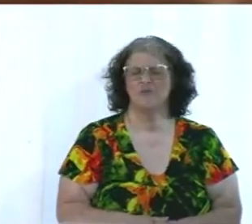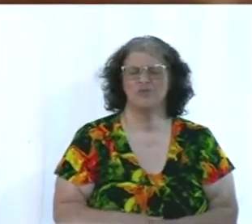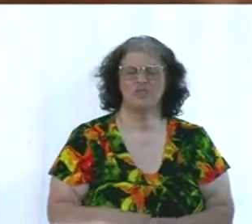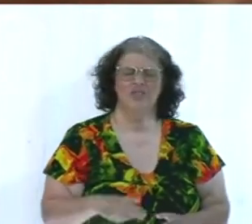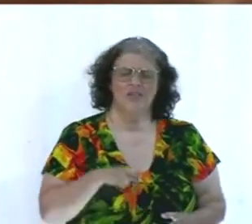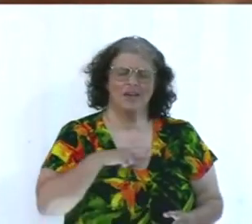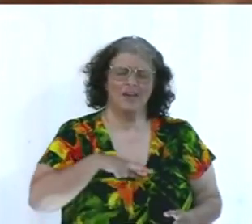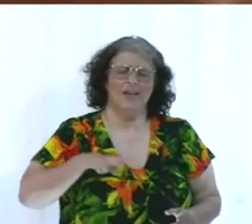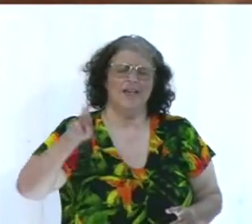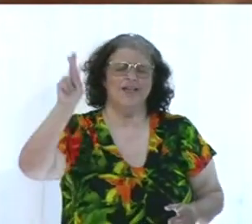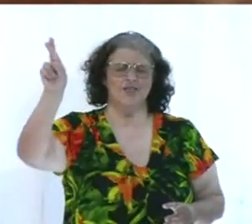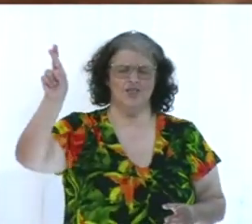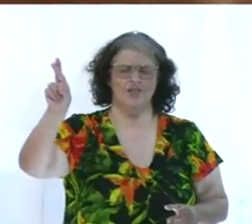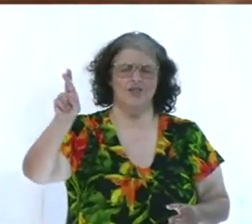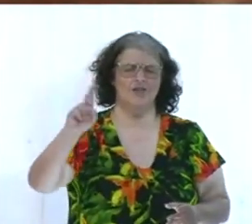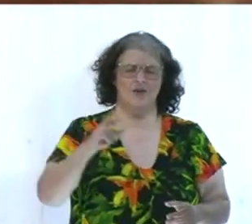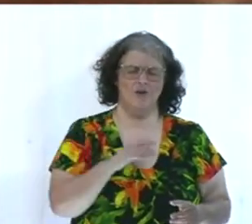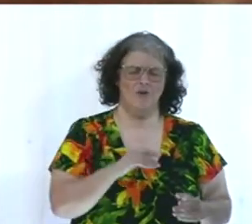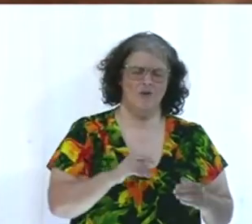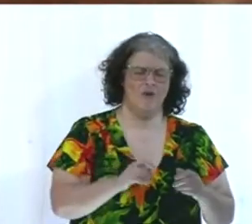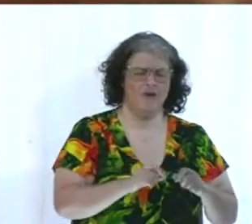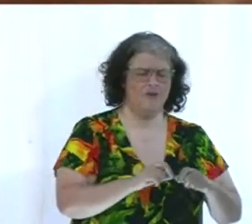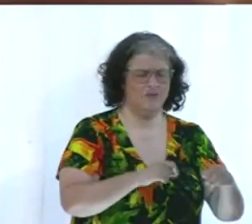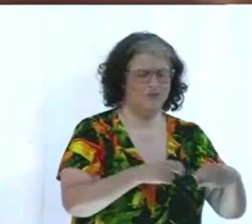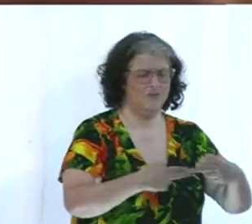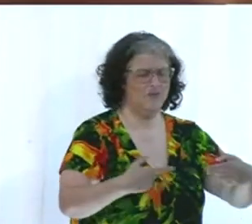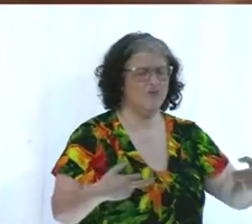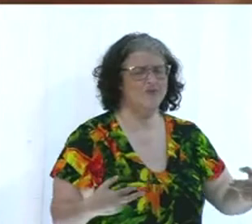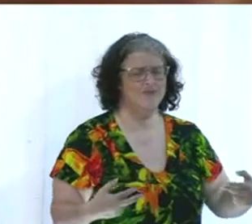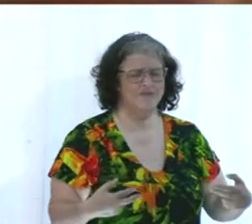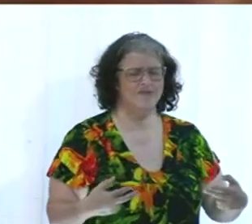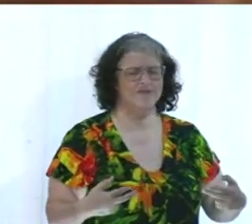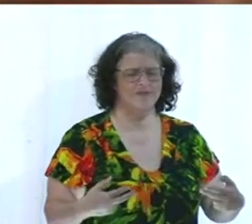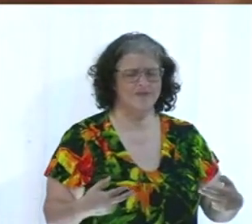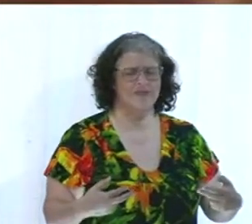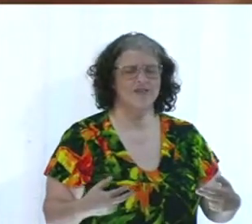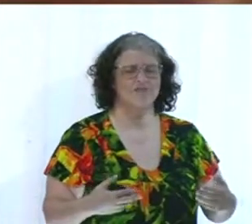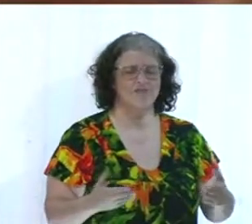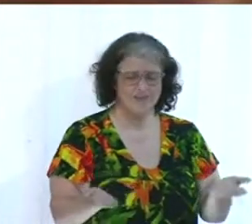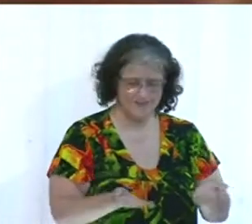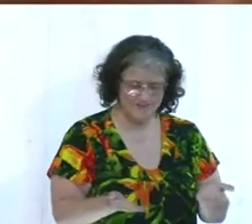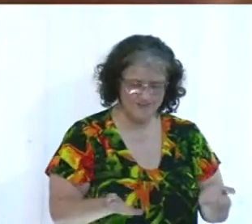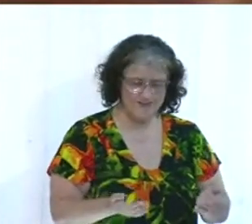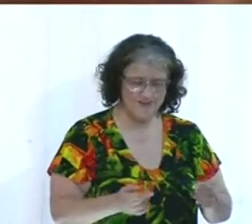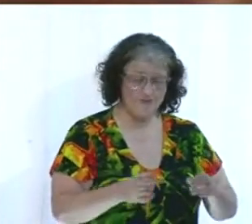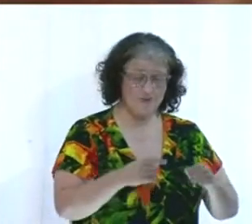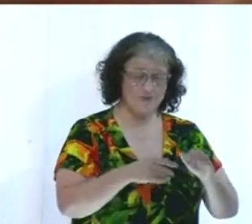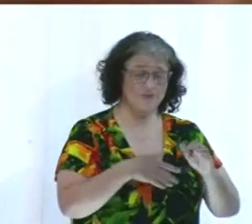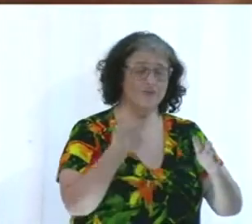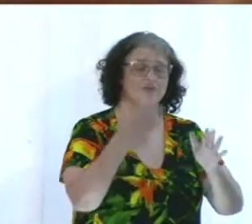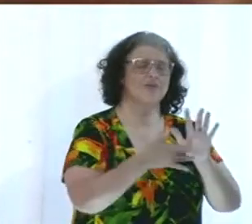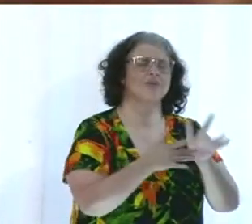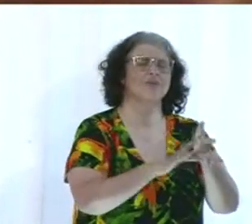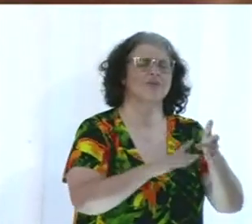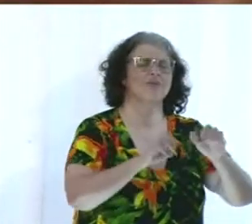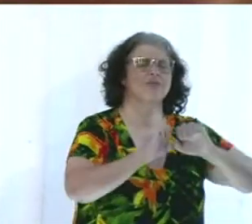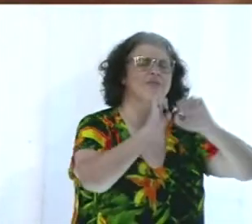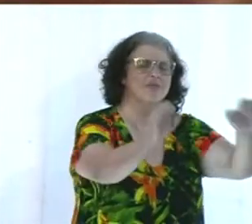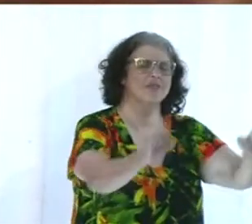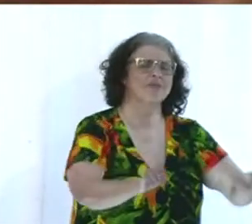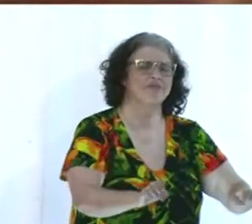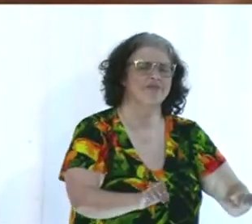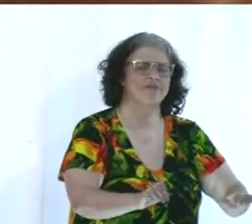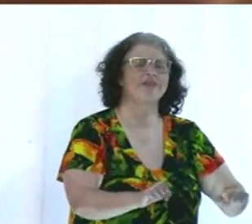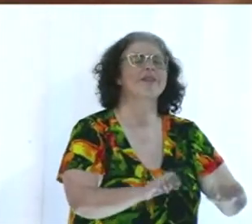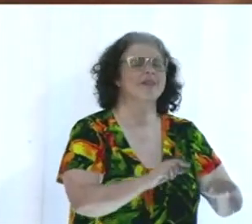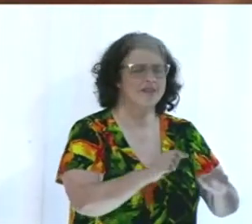Deus, mas a tua palavra foi, ó Deus, colocada no seu devido lugar. Mas hoje, infelizmente, em alguns lugares ainda a tua palavra está